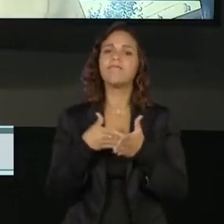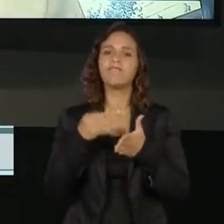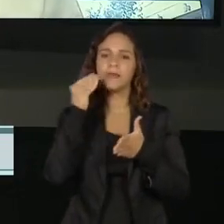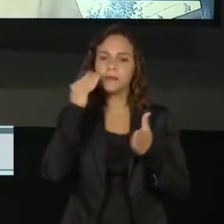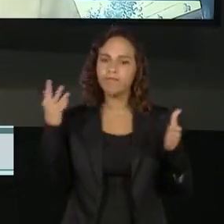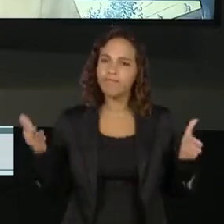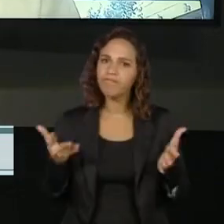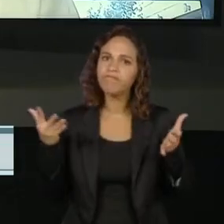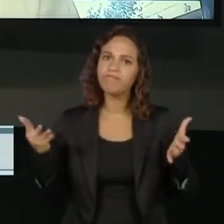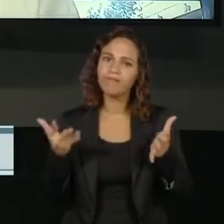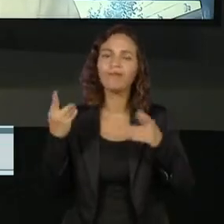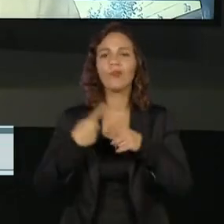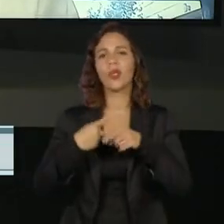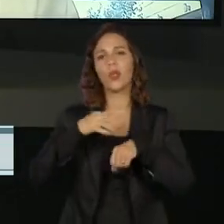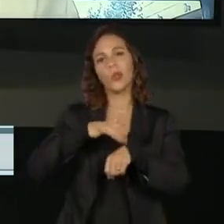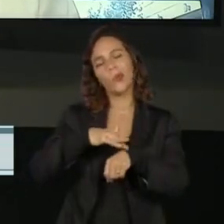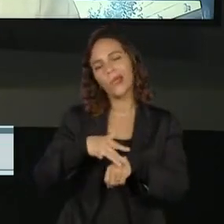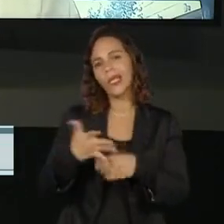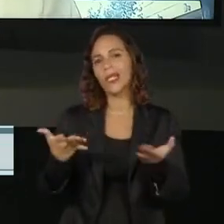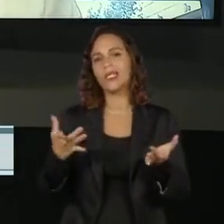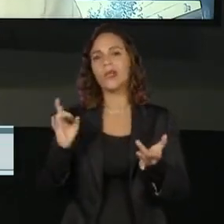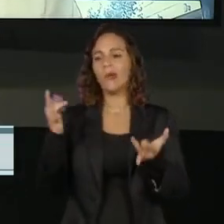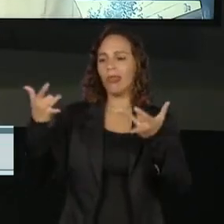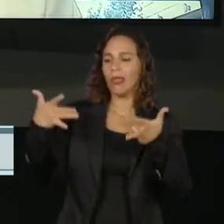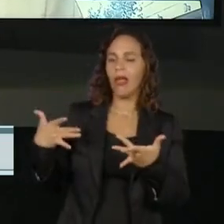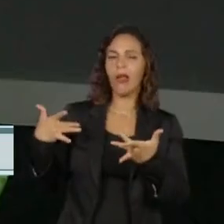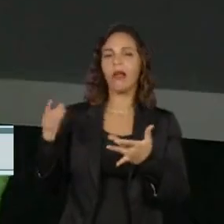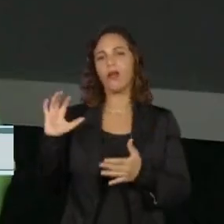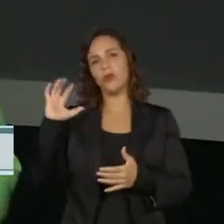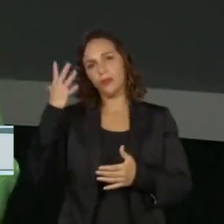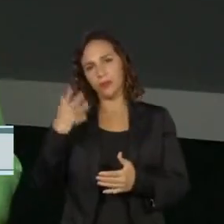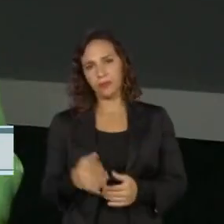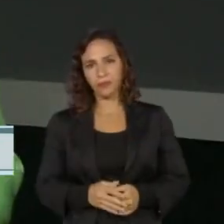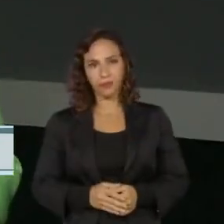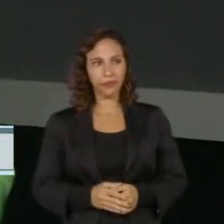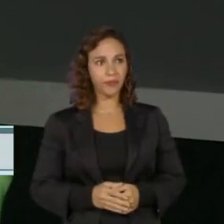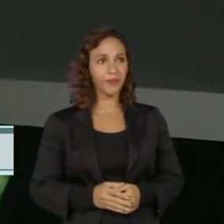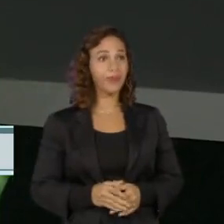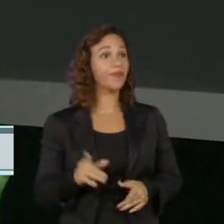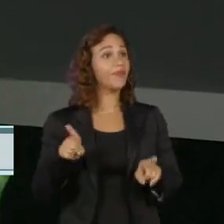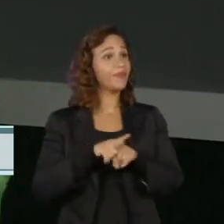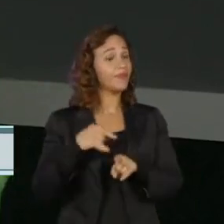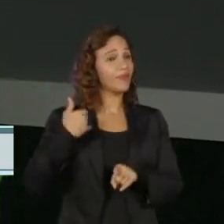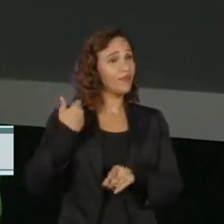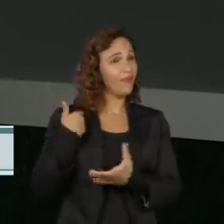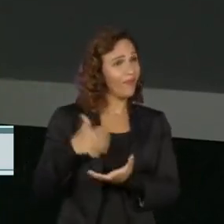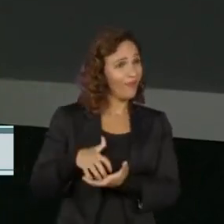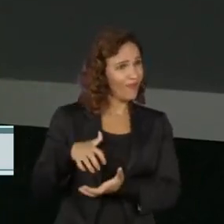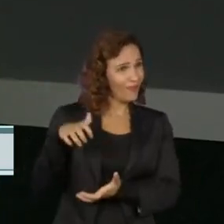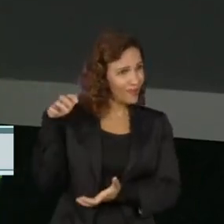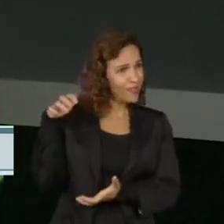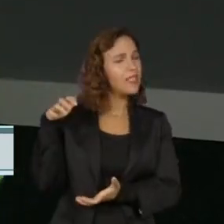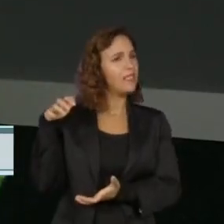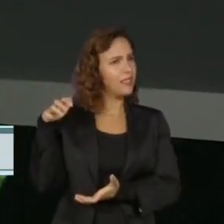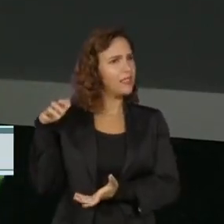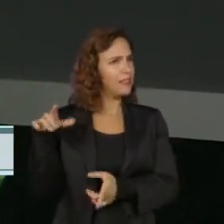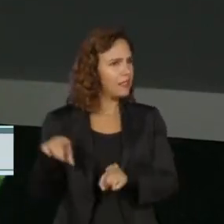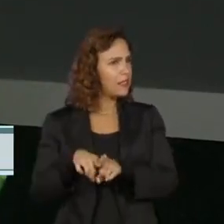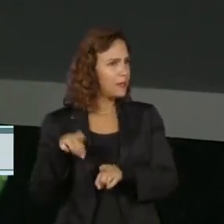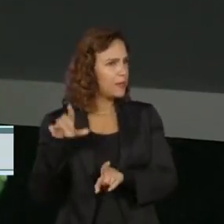pós essas doenças, ou alguma lesão que elas tenham sofrido. E o envelhecimento da população também é uma